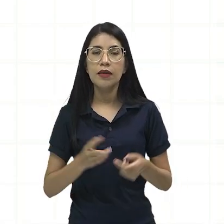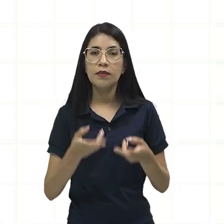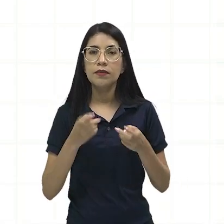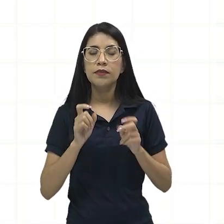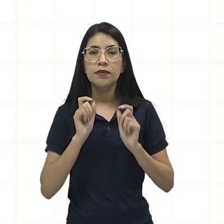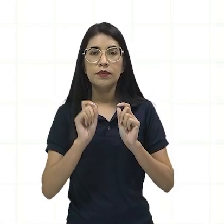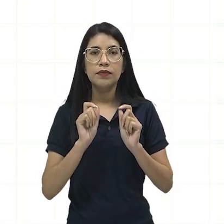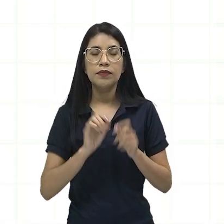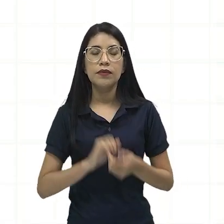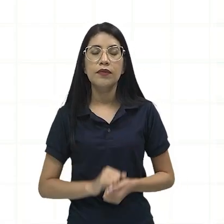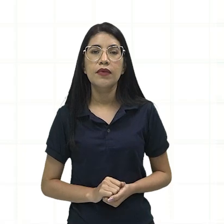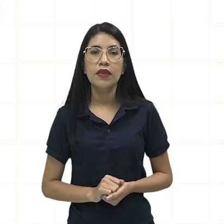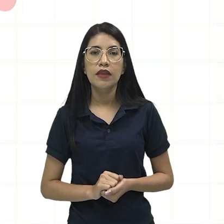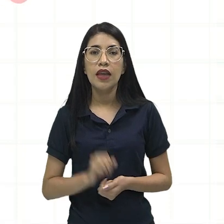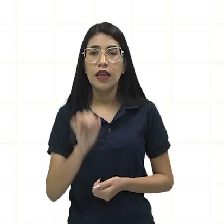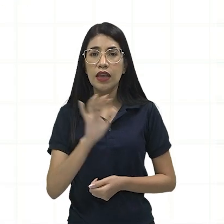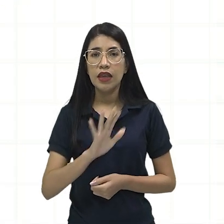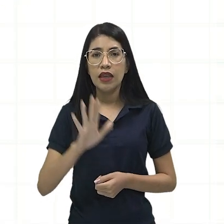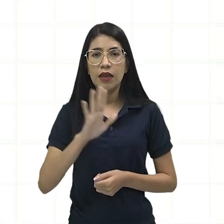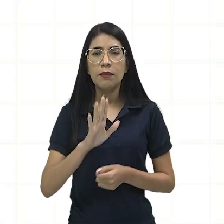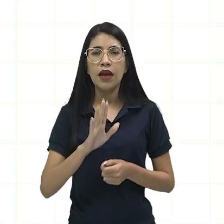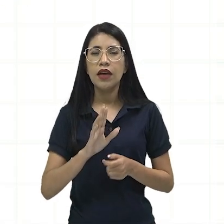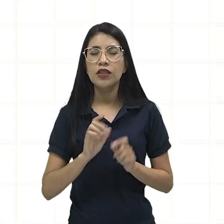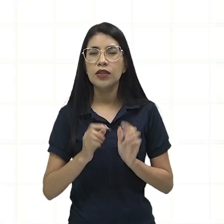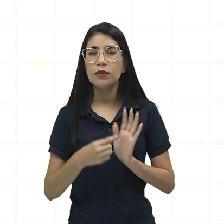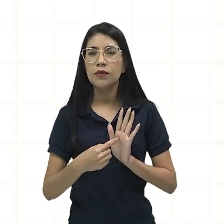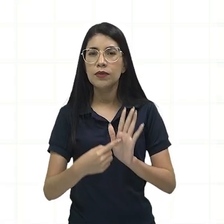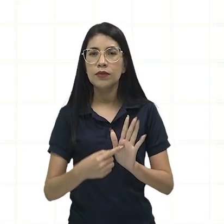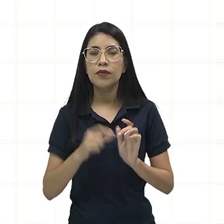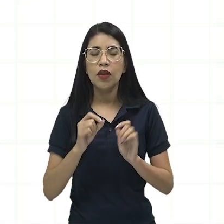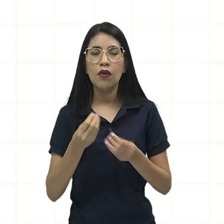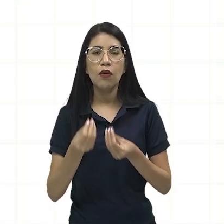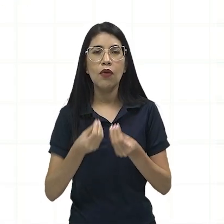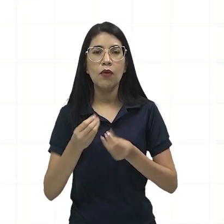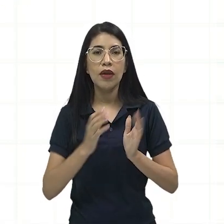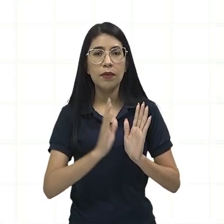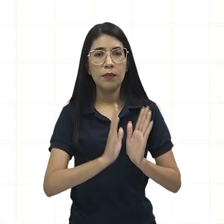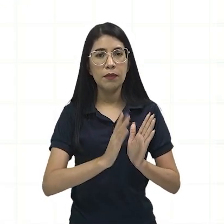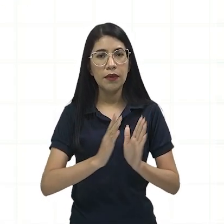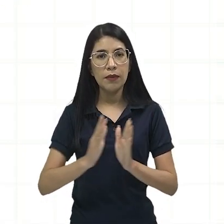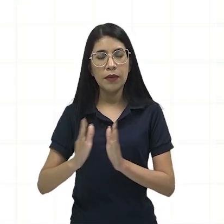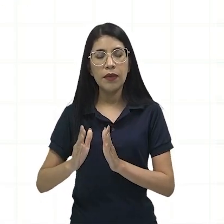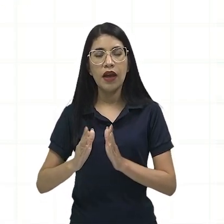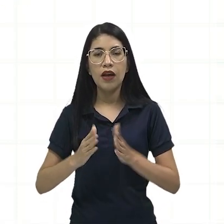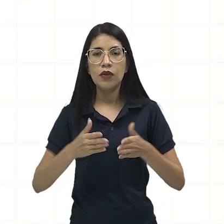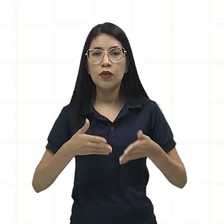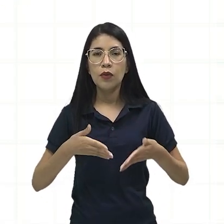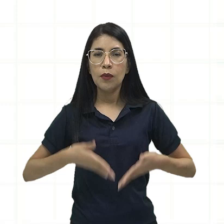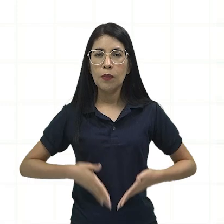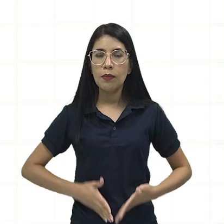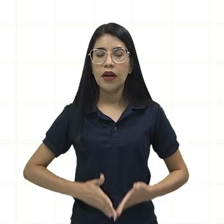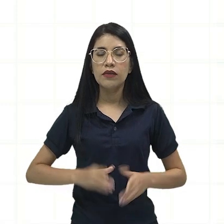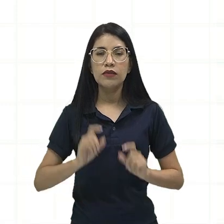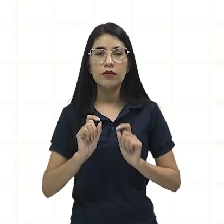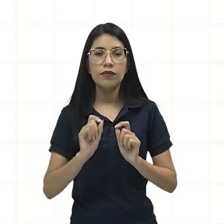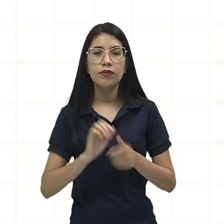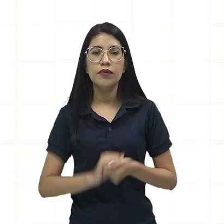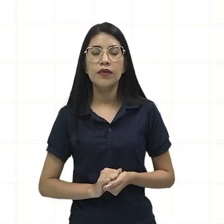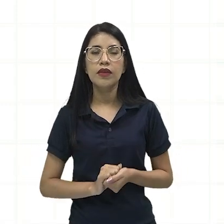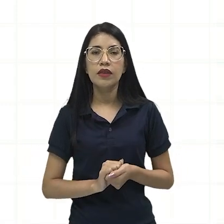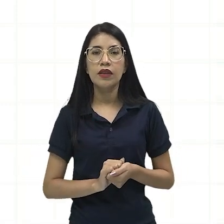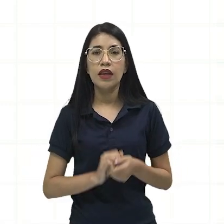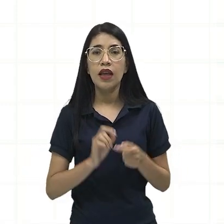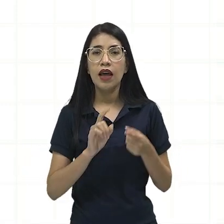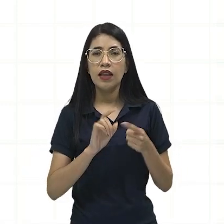nós temos imagens mostrando o processo de parto, né, a fase do parto. Nesse primeiro